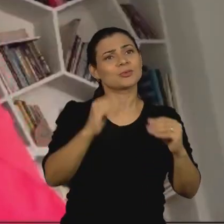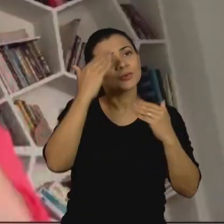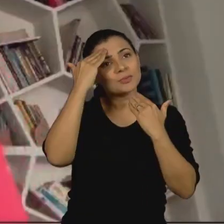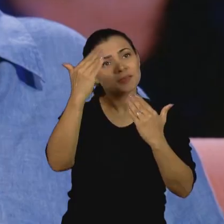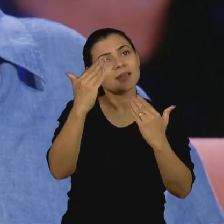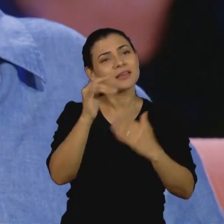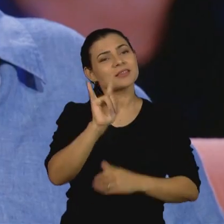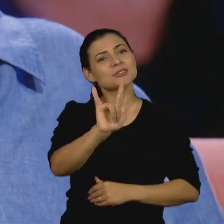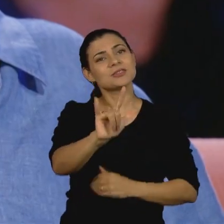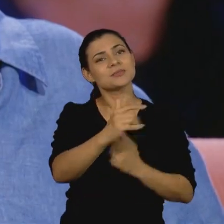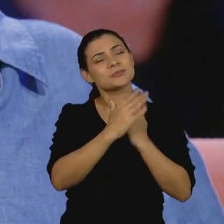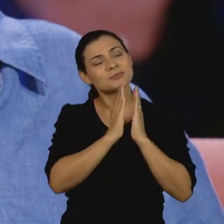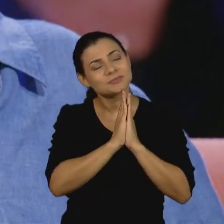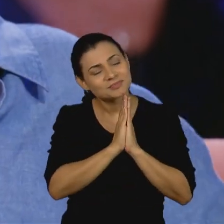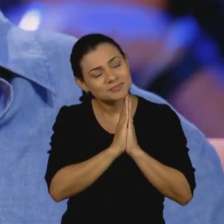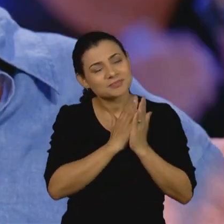te amo. Oh.